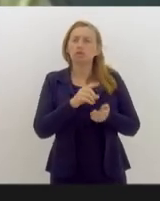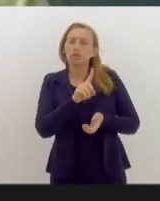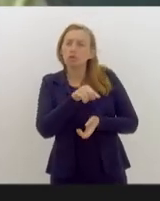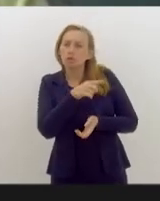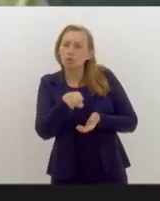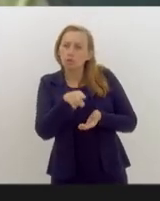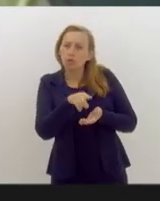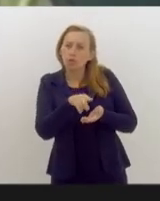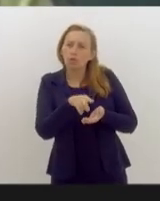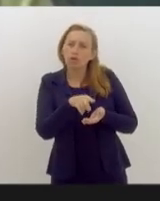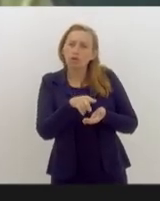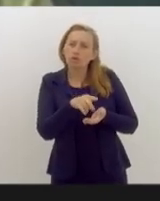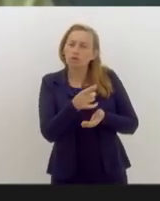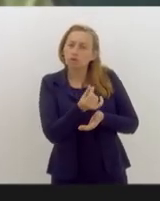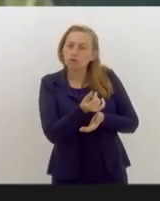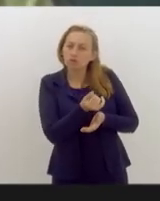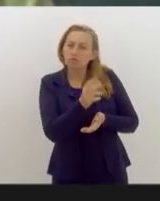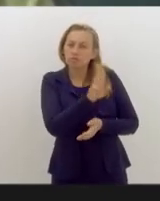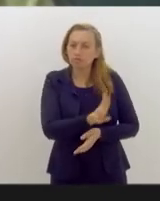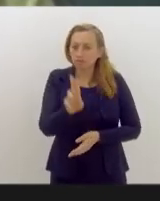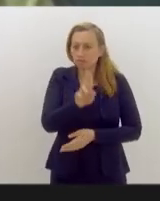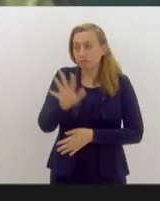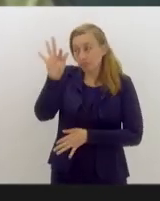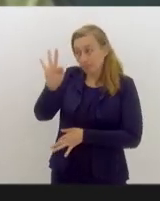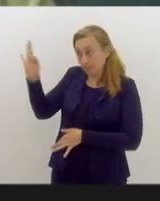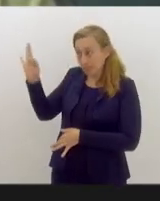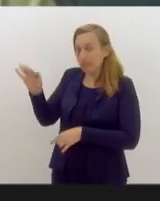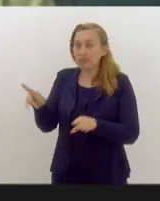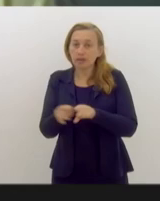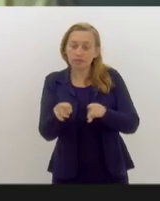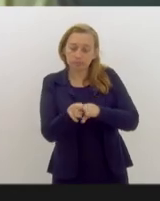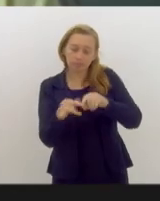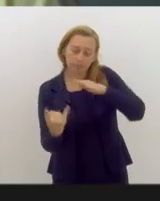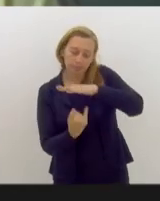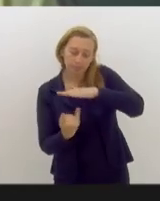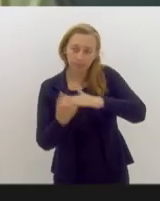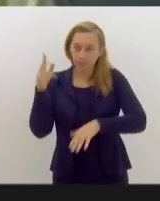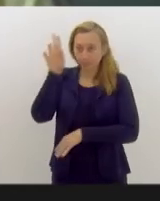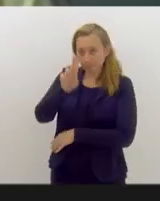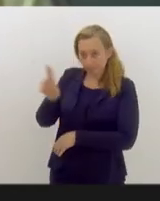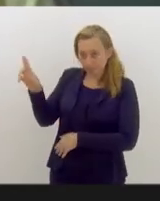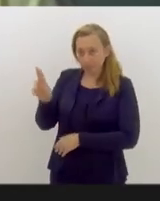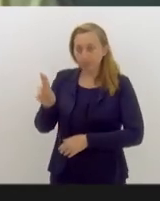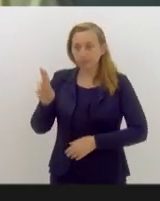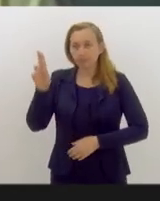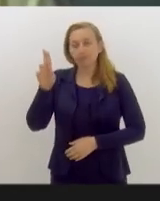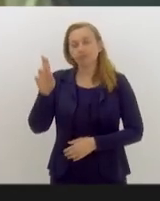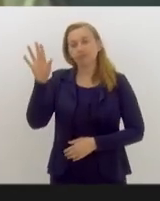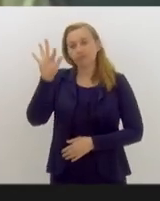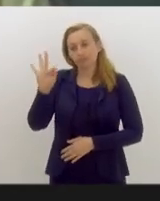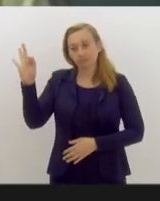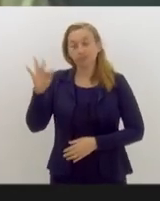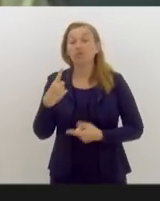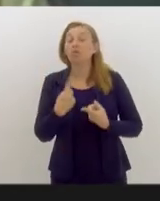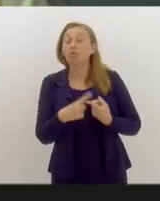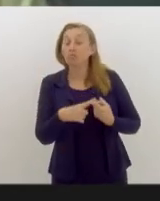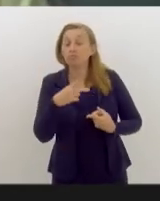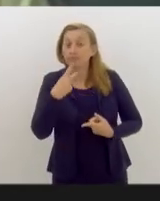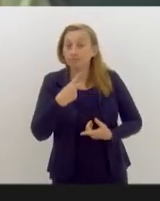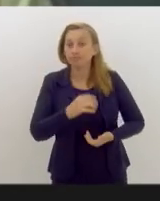tanto nas universidades federais como nos institutos federais. Por que que a gente diz isso?